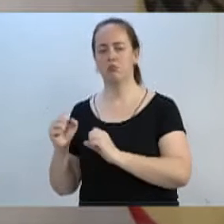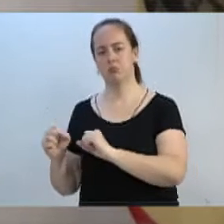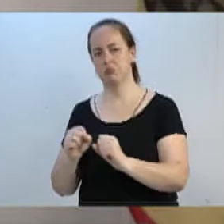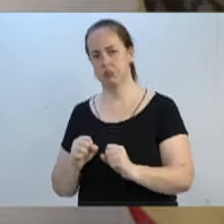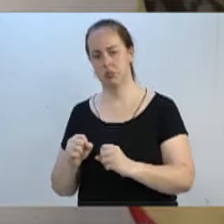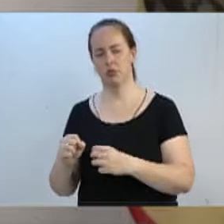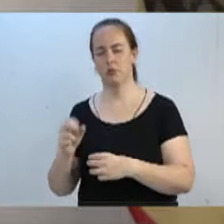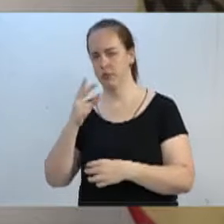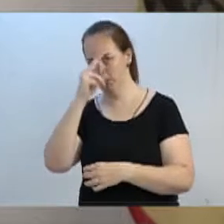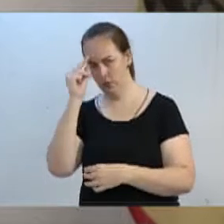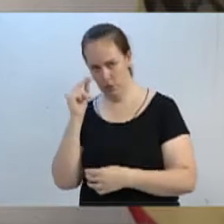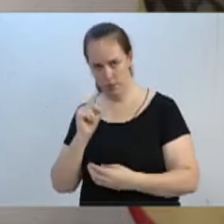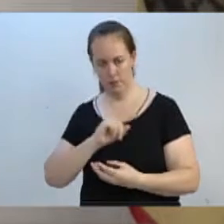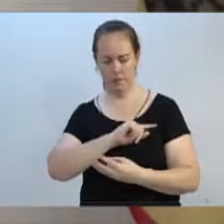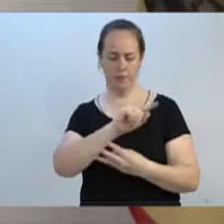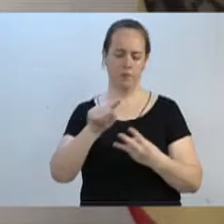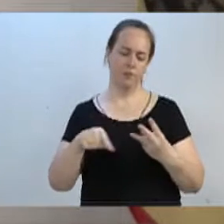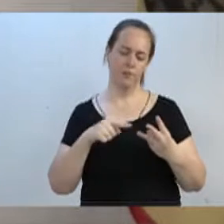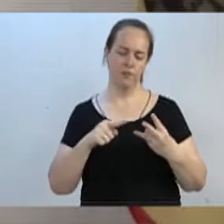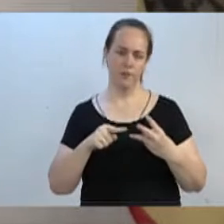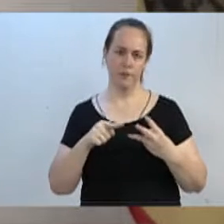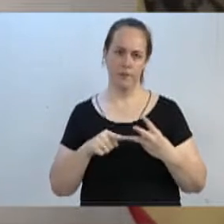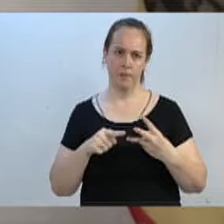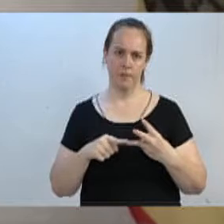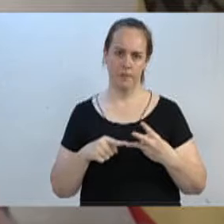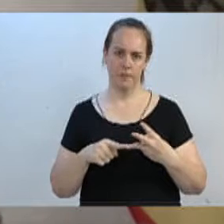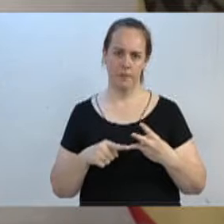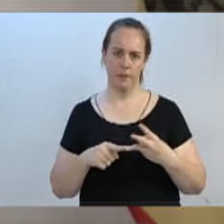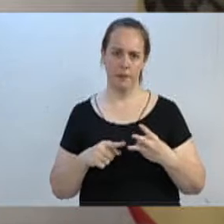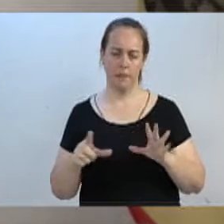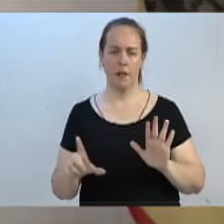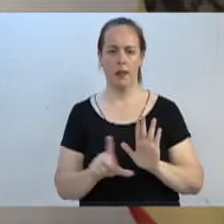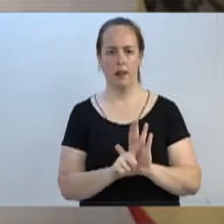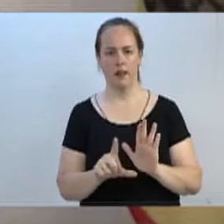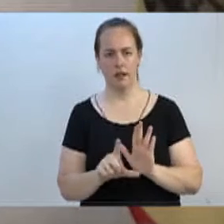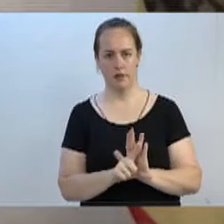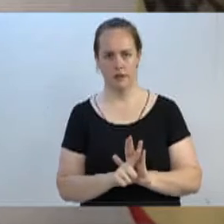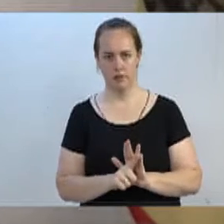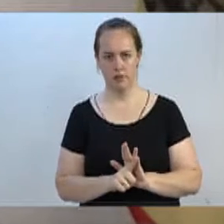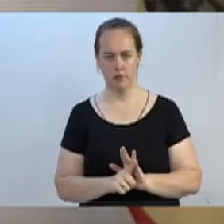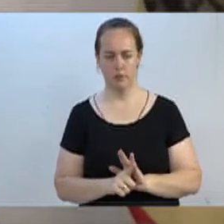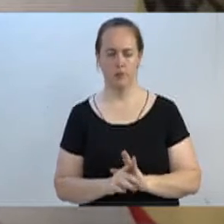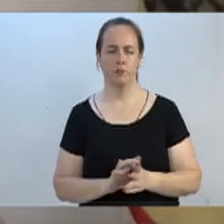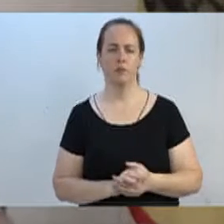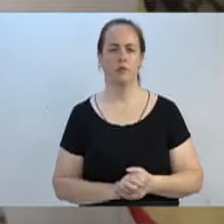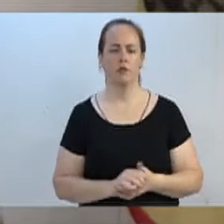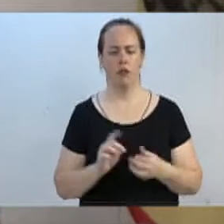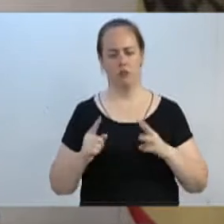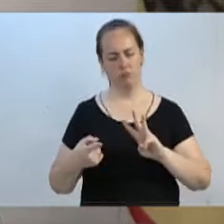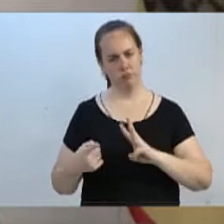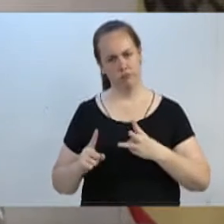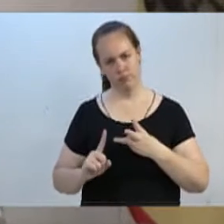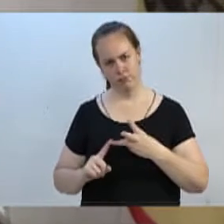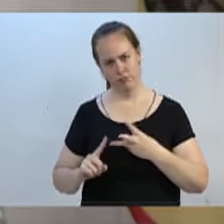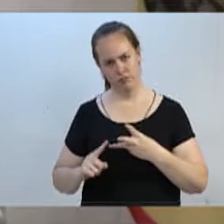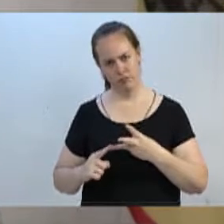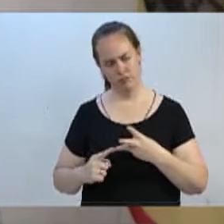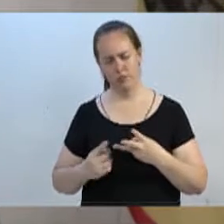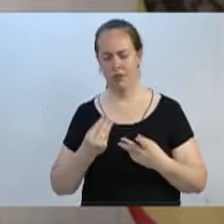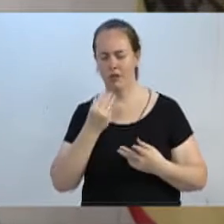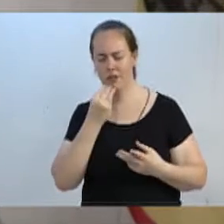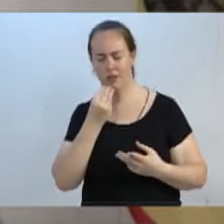terceira dela é a vertente da legislação, de legislar. Essa terceira vertente, sem dúvida